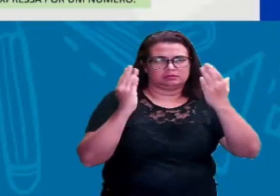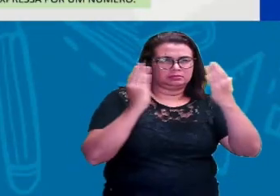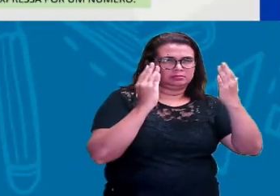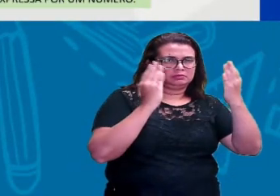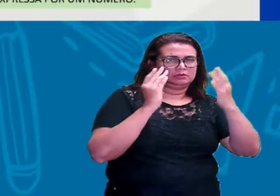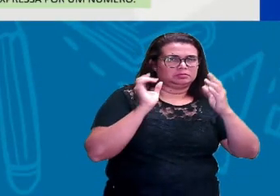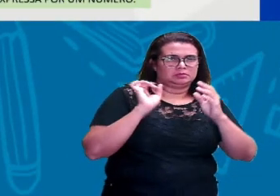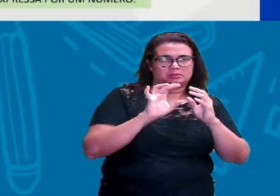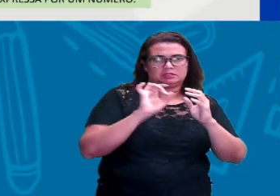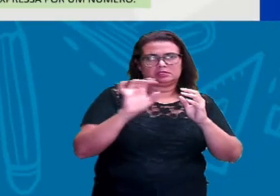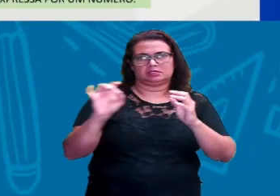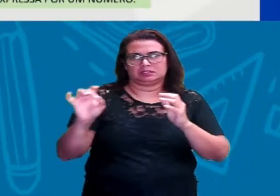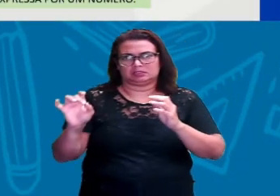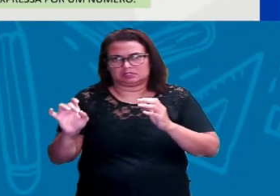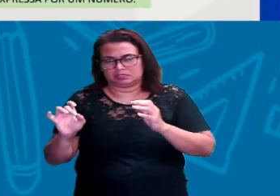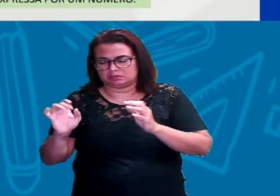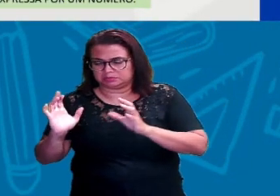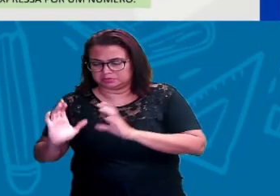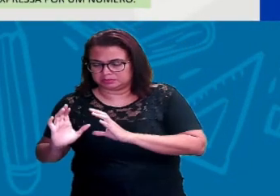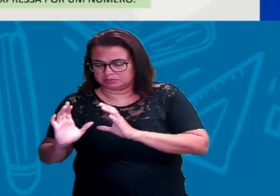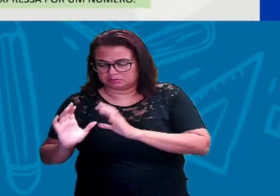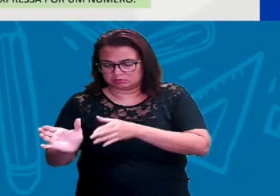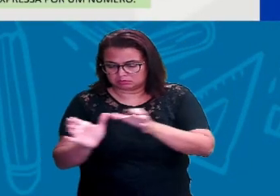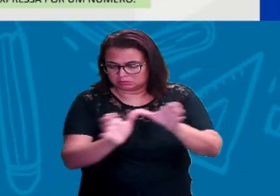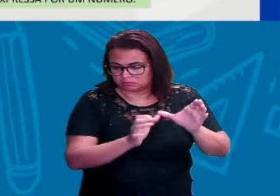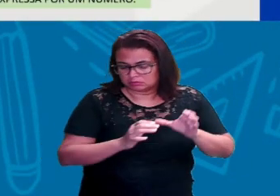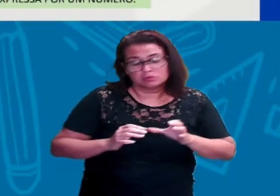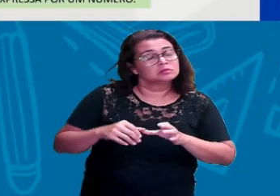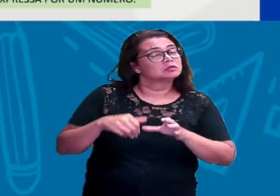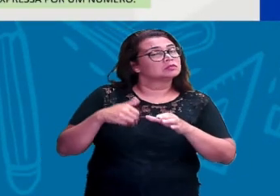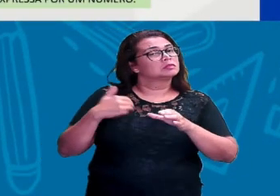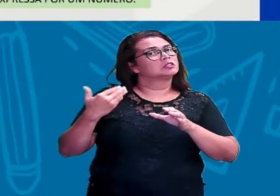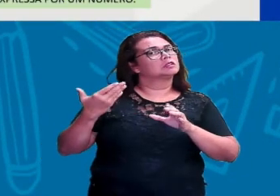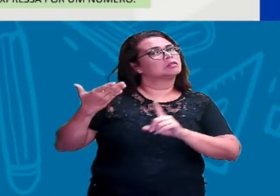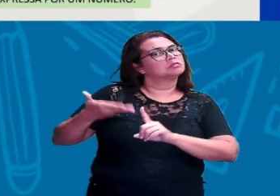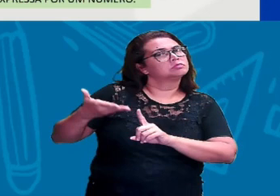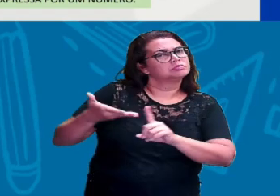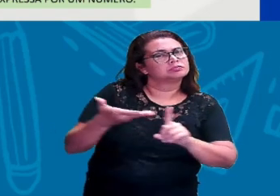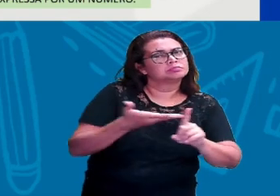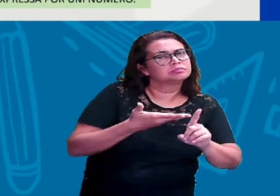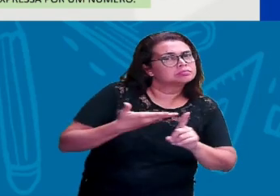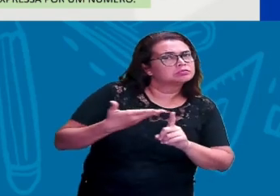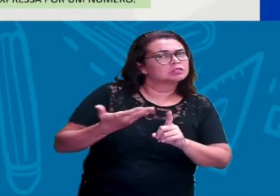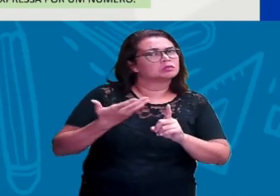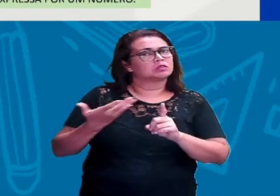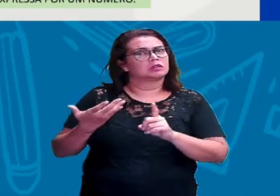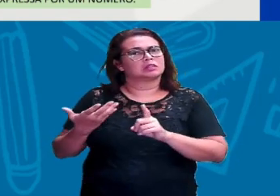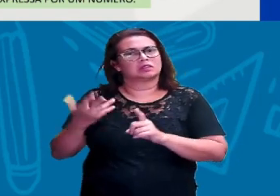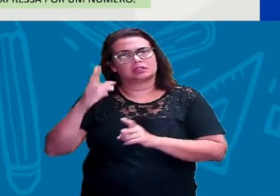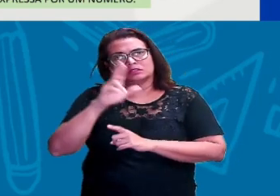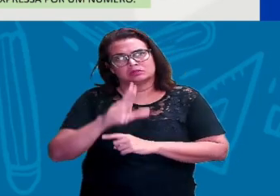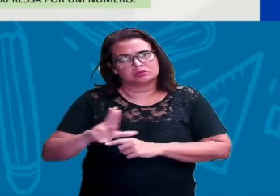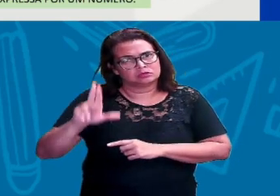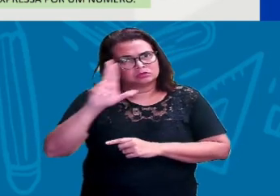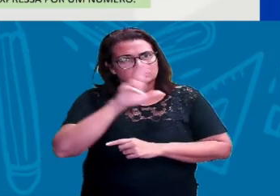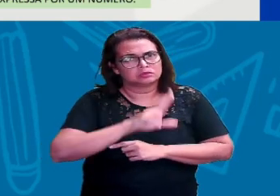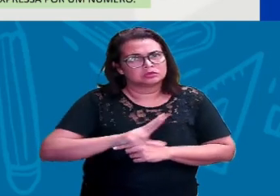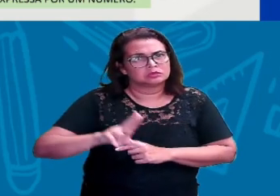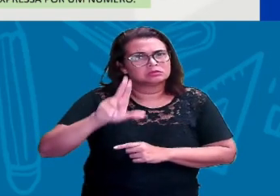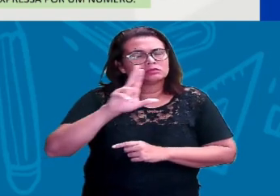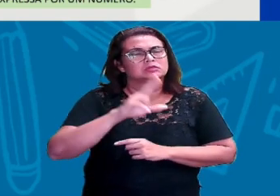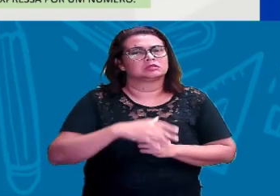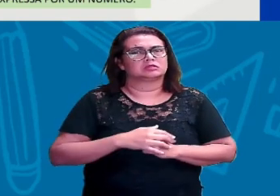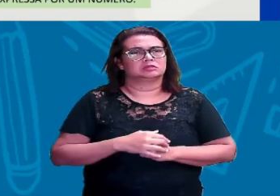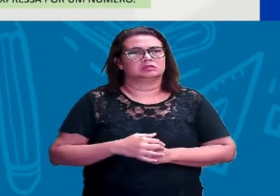cada noção de medidas, dentro de cada quadro de medidas que a gente está trabalhando. Comparação